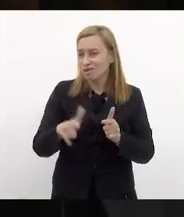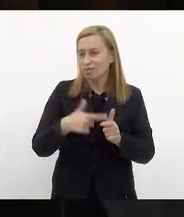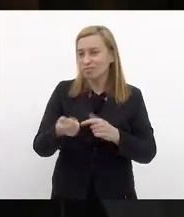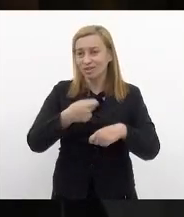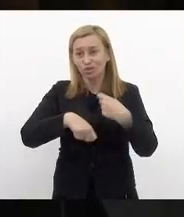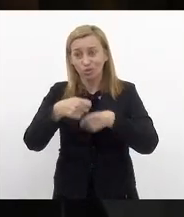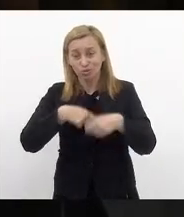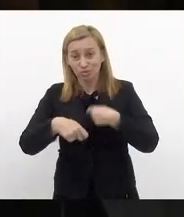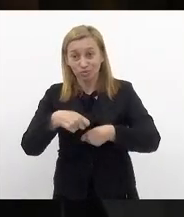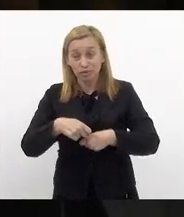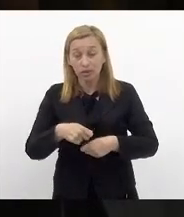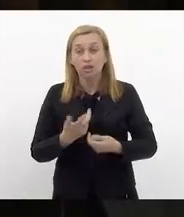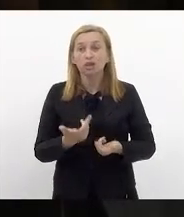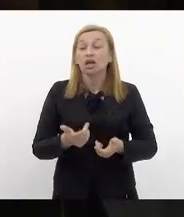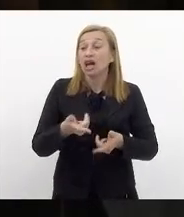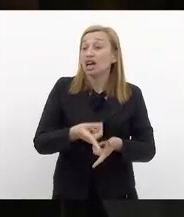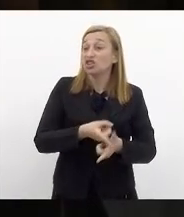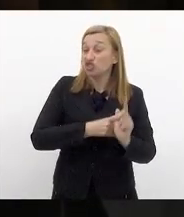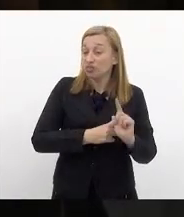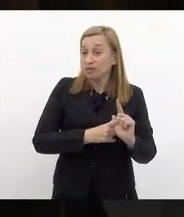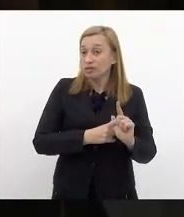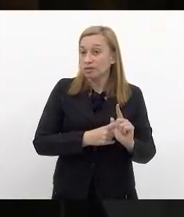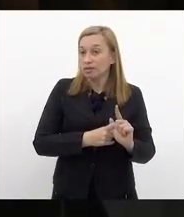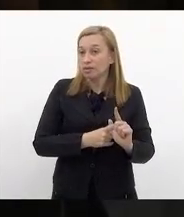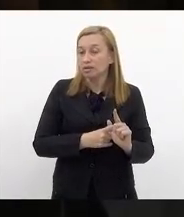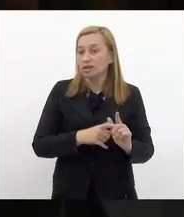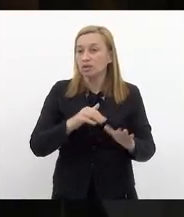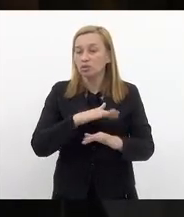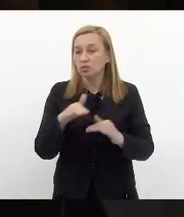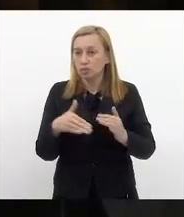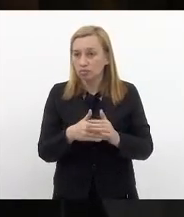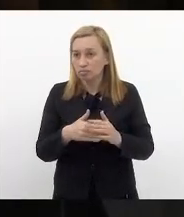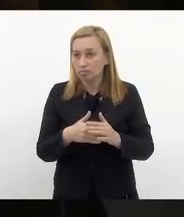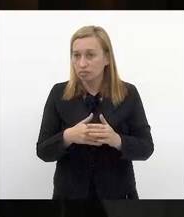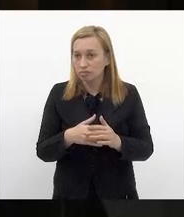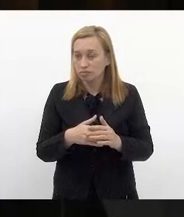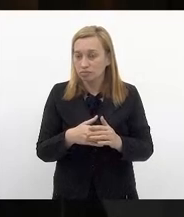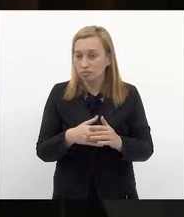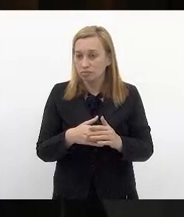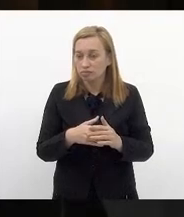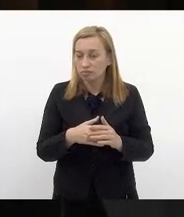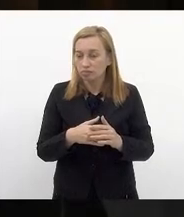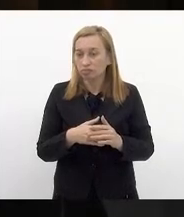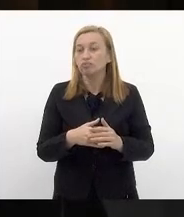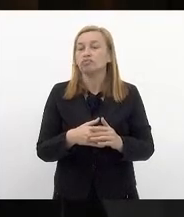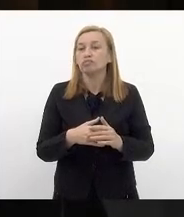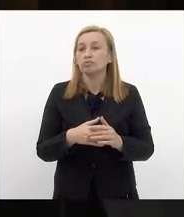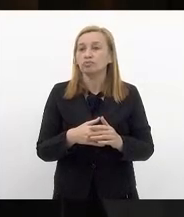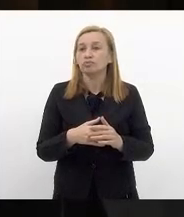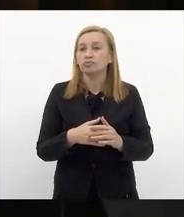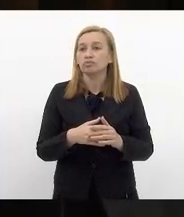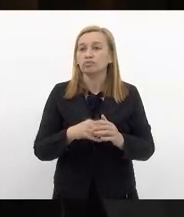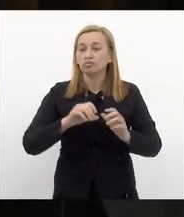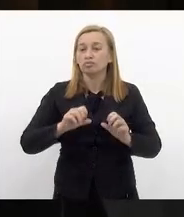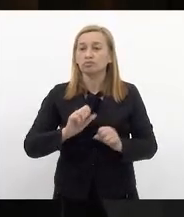econômicos. Porque a dívida, senhoras e senhores, a dívida sob o regime de recuperação